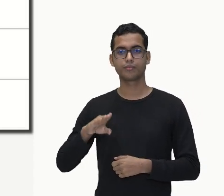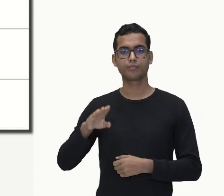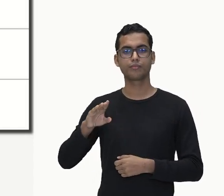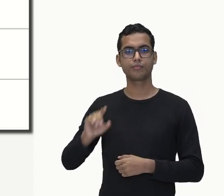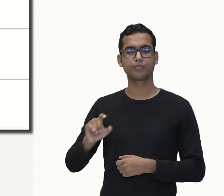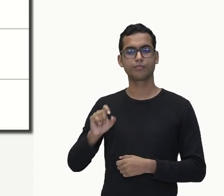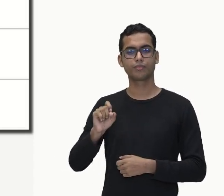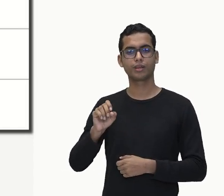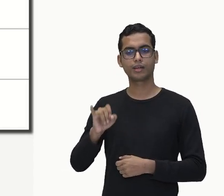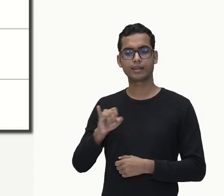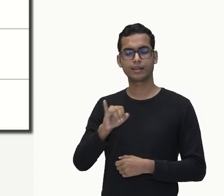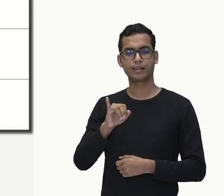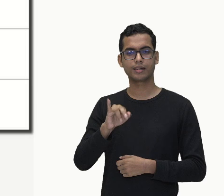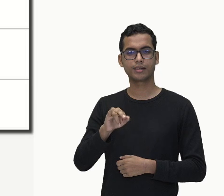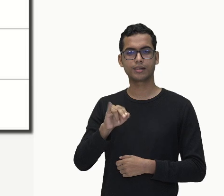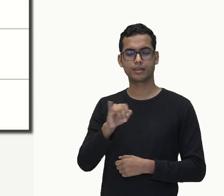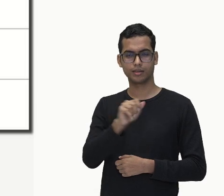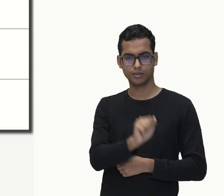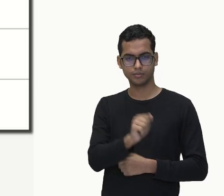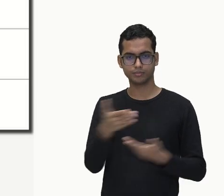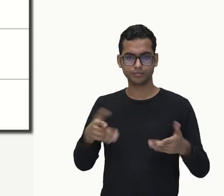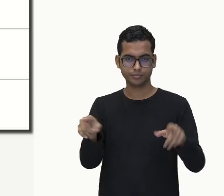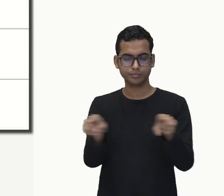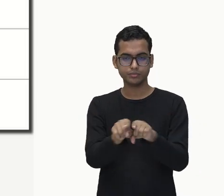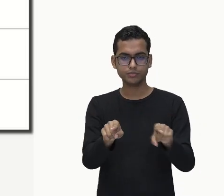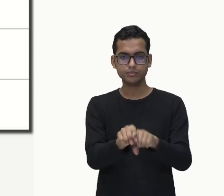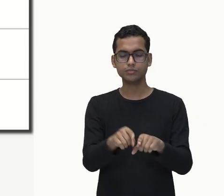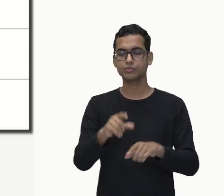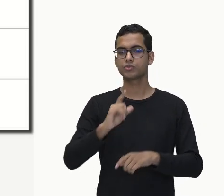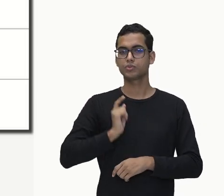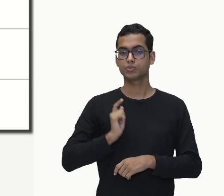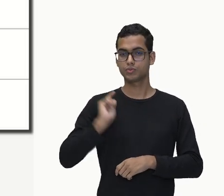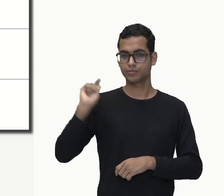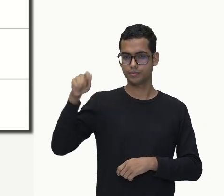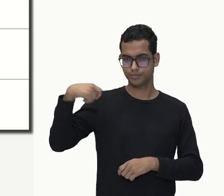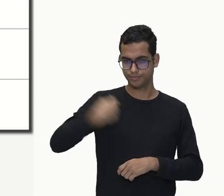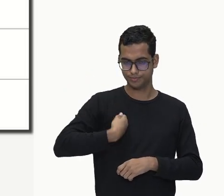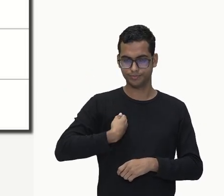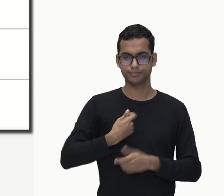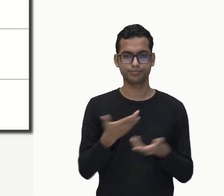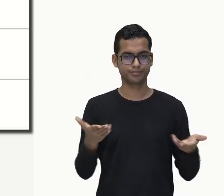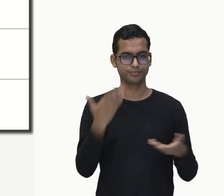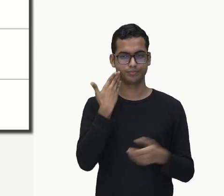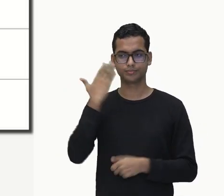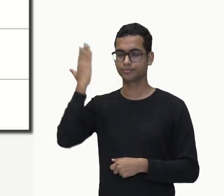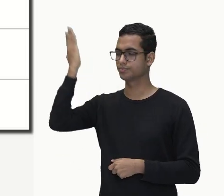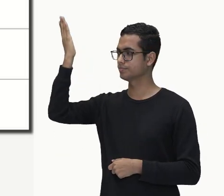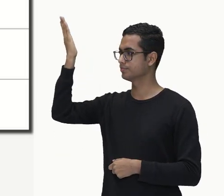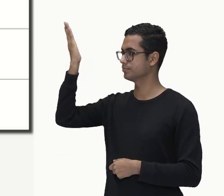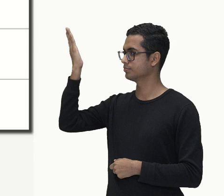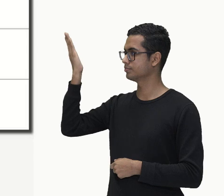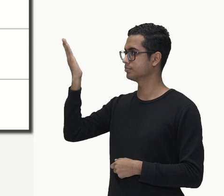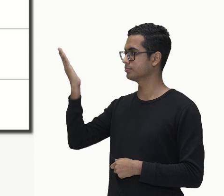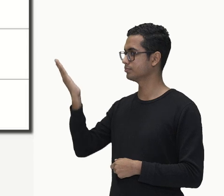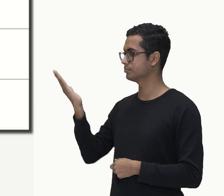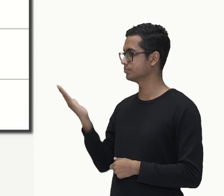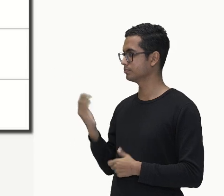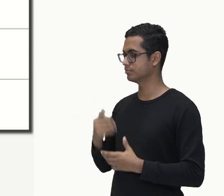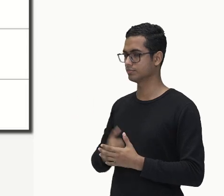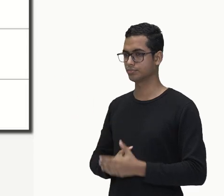bem diferente. Yo iba. Bem diferente, né? Tu ibas.